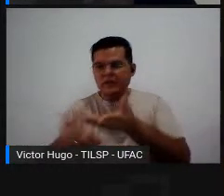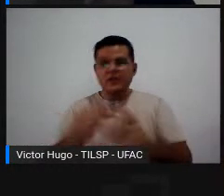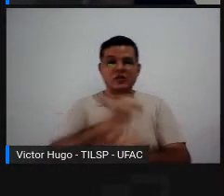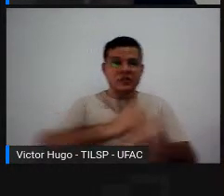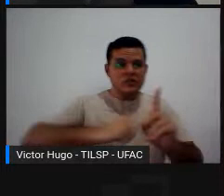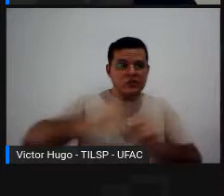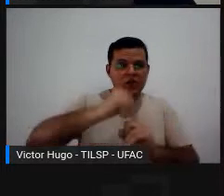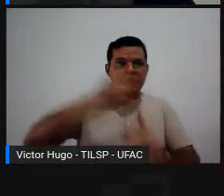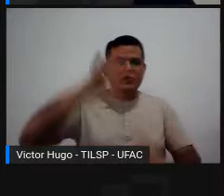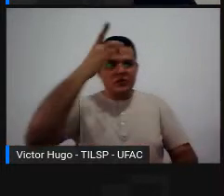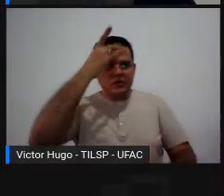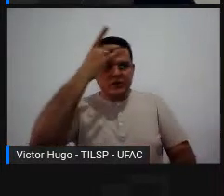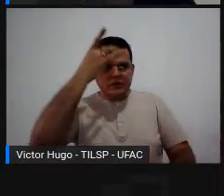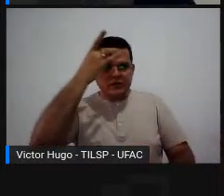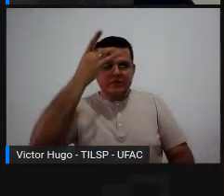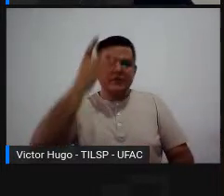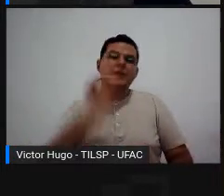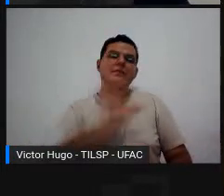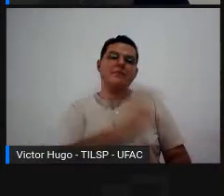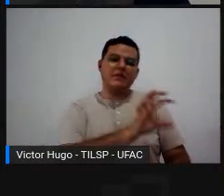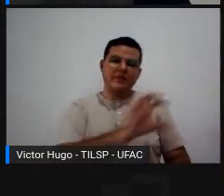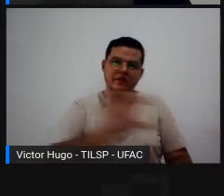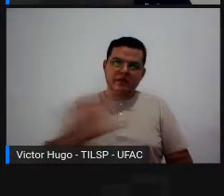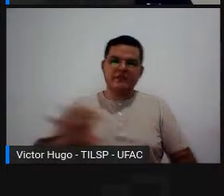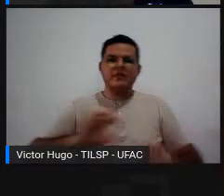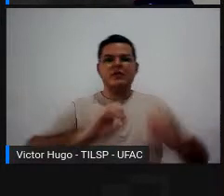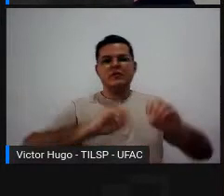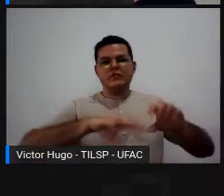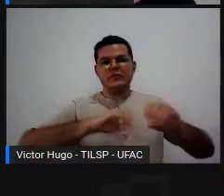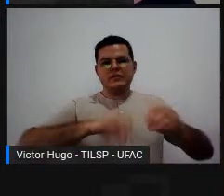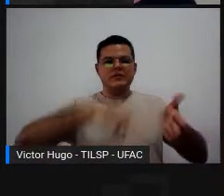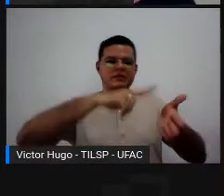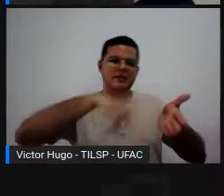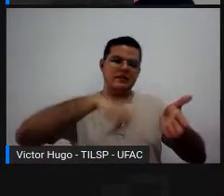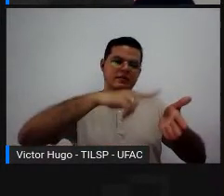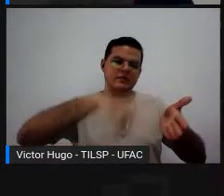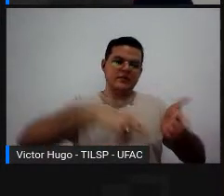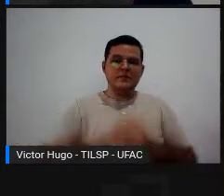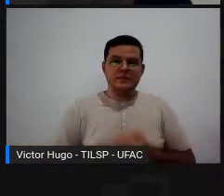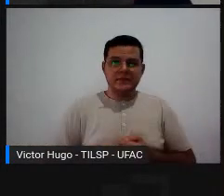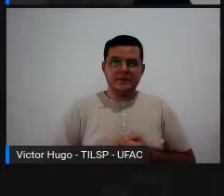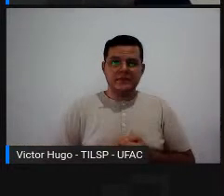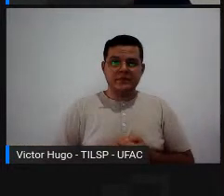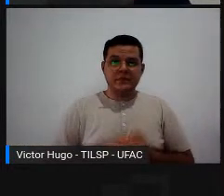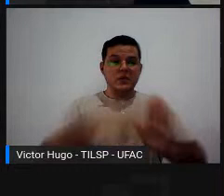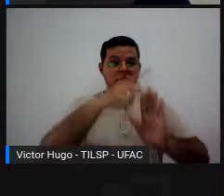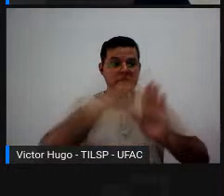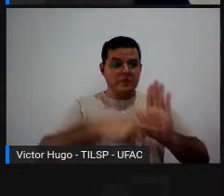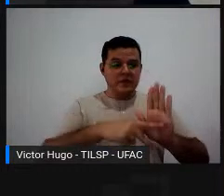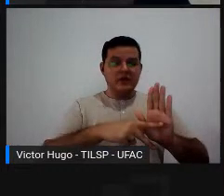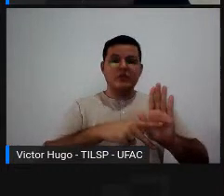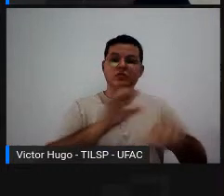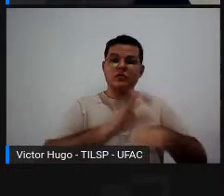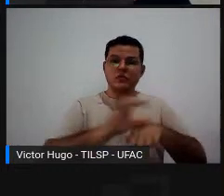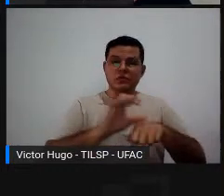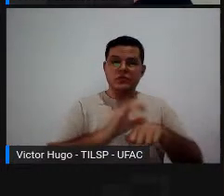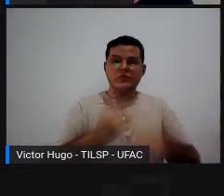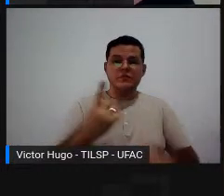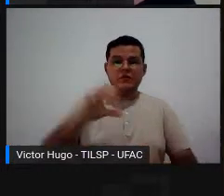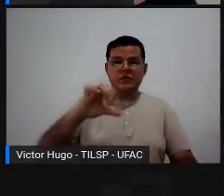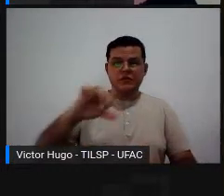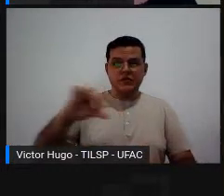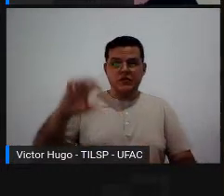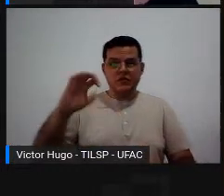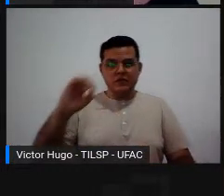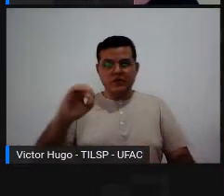leitura. O plano de curso de 90 foi regido, portanto, dessa reforma curricular de